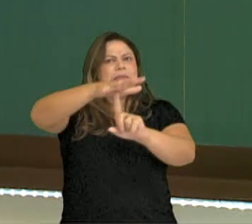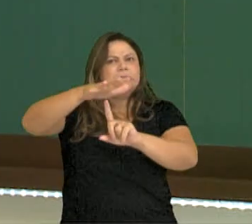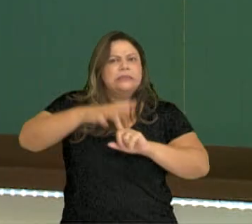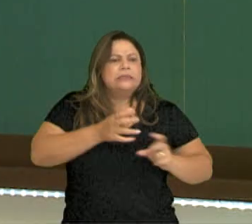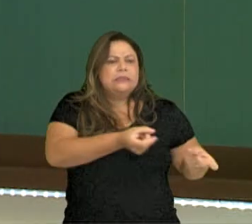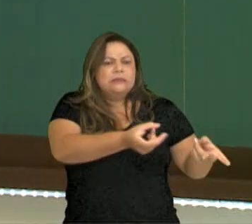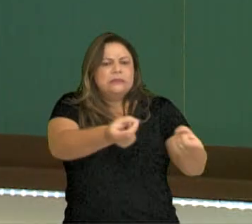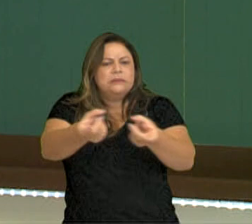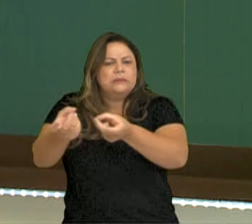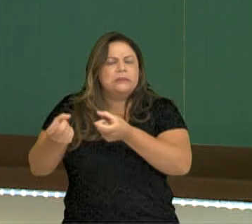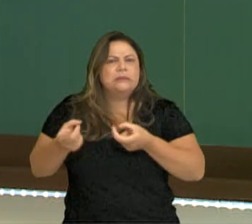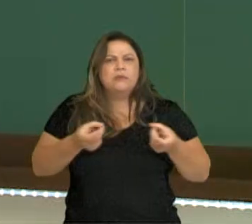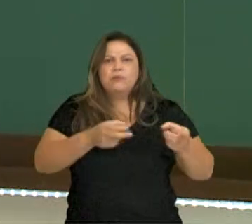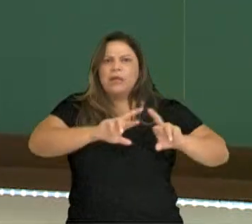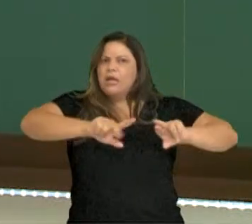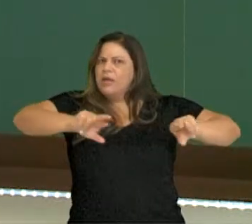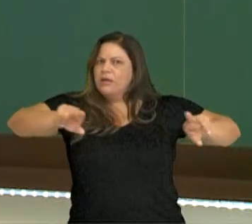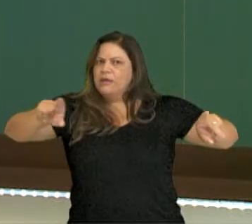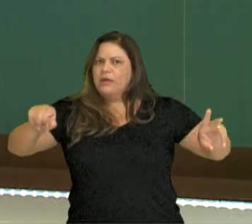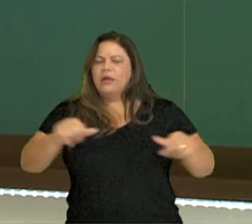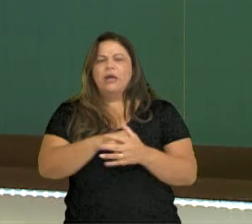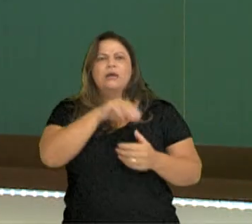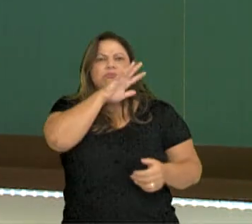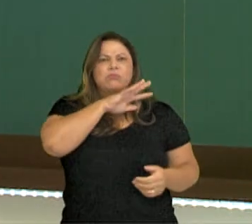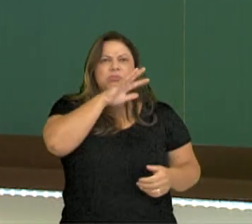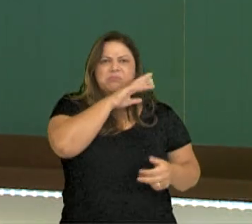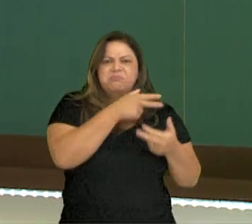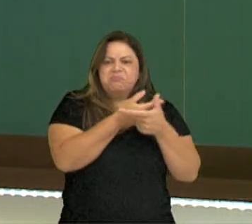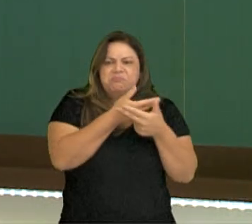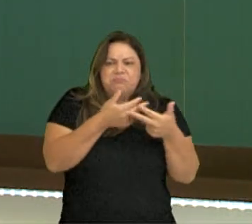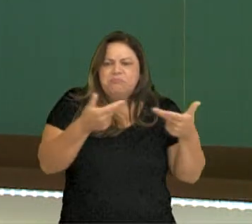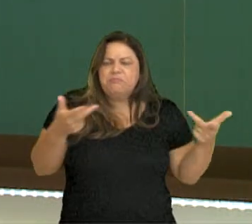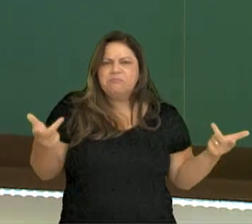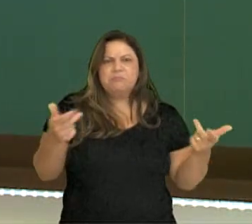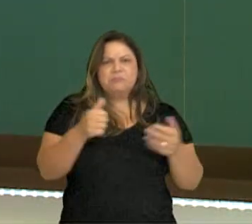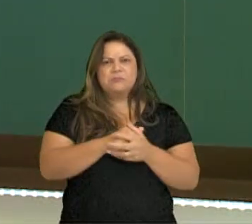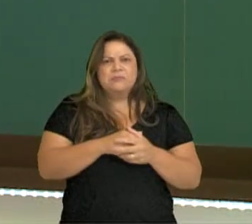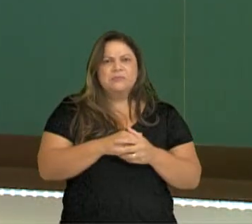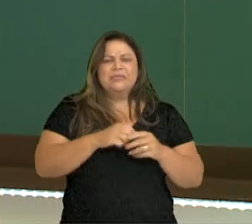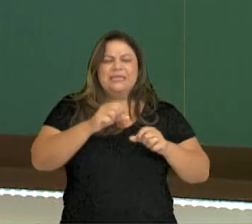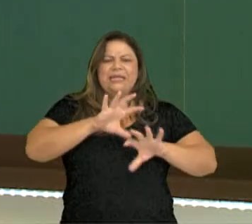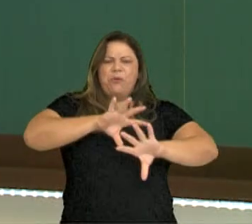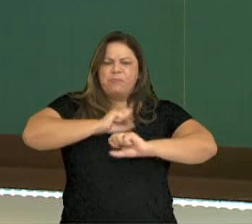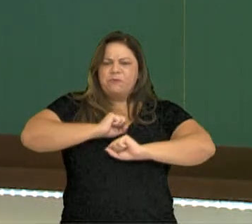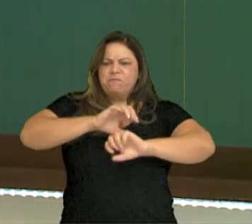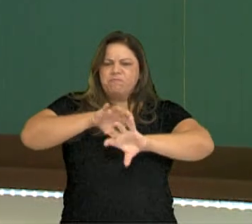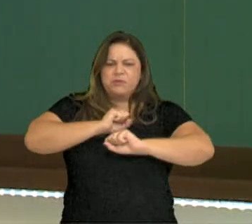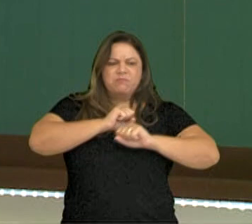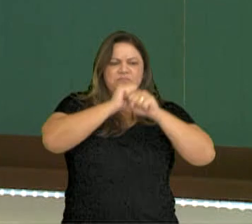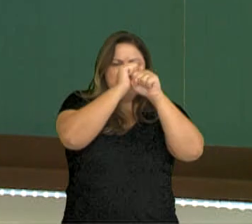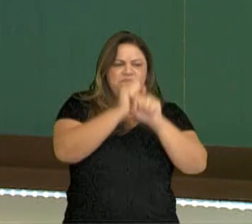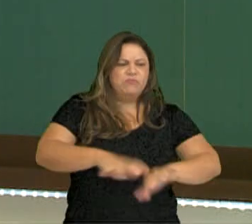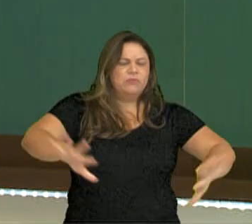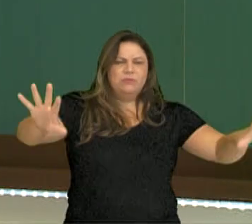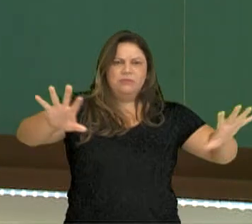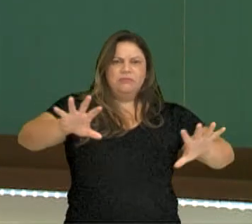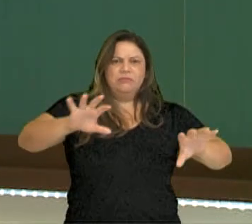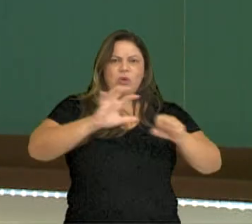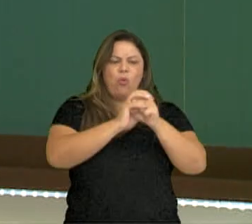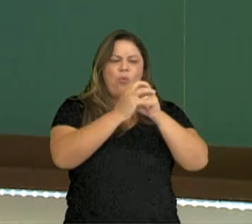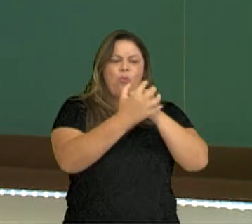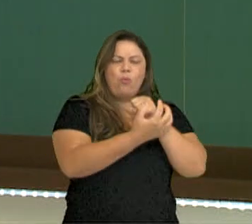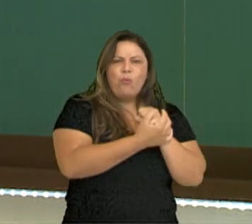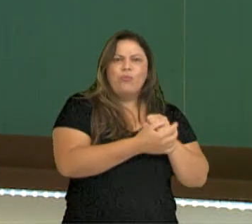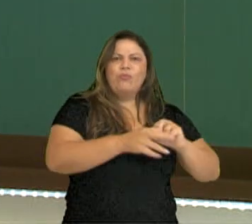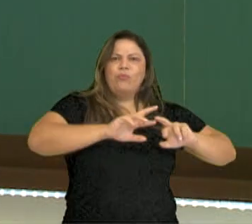não falou do pangolim, mas falou que as fezes dos morcegos provavelmente iam transmitir algum tipo de vírus que faria um salto de espécie, só que ele colocou